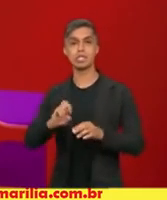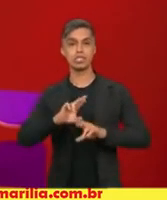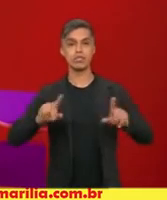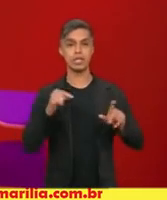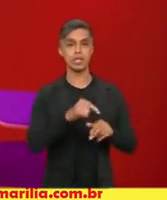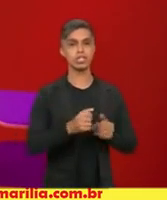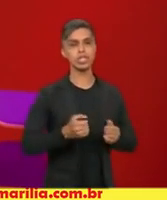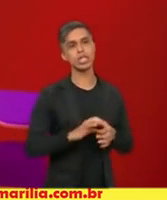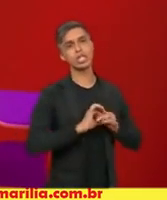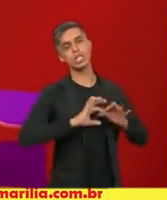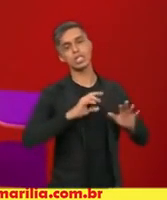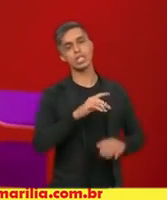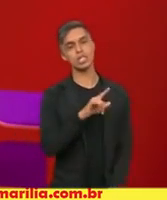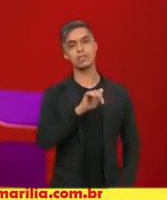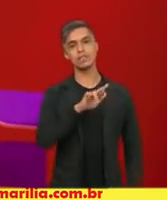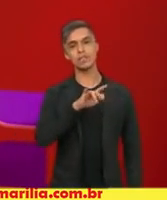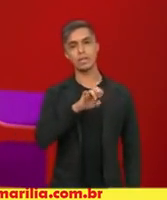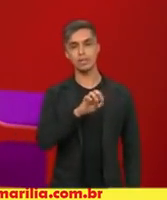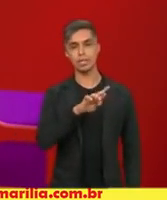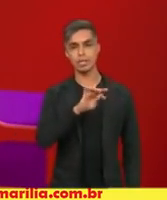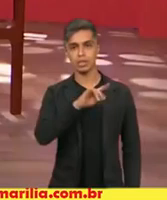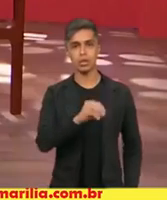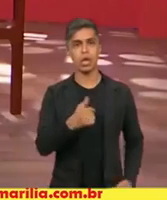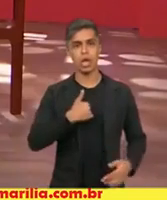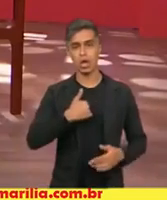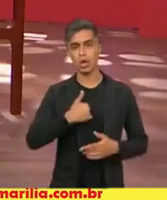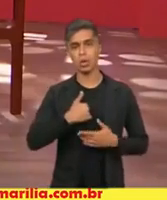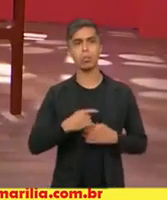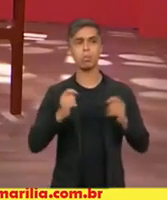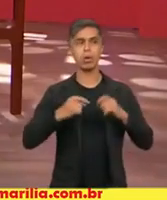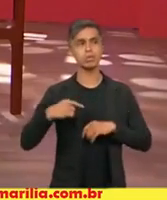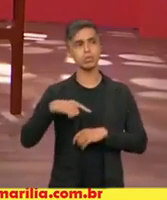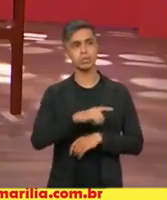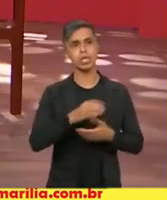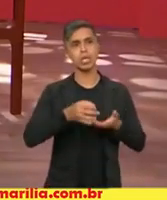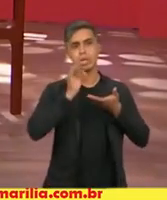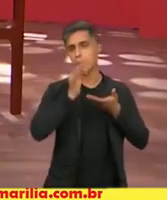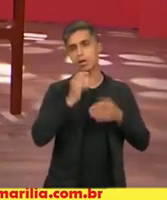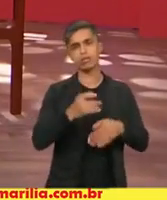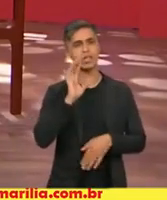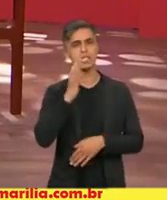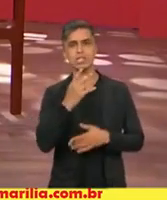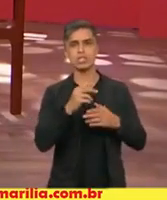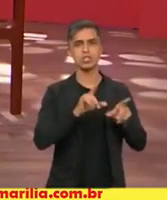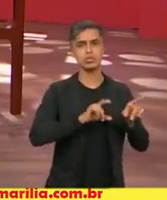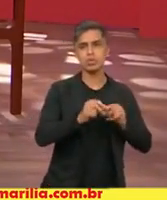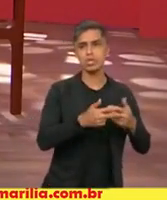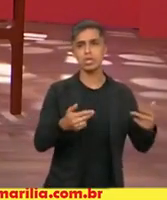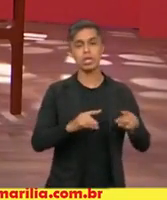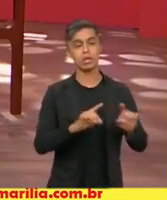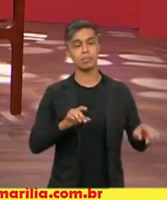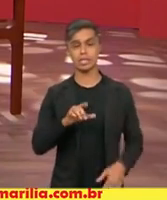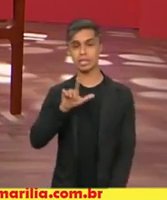sair daqui e tomar um café quando eu bem entender. Claro. Isso não é liberdade, isso é livre-arbítrio. Claro. A liberdade está condicionada